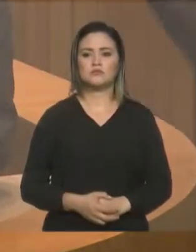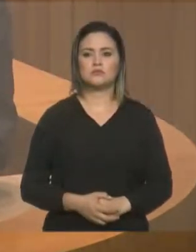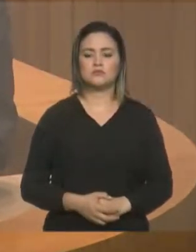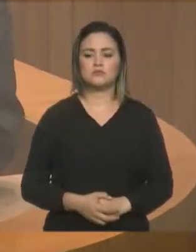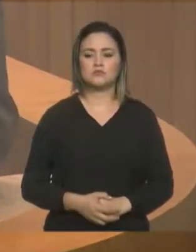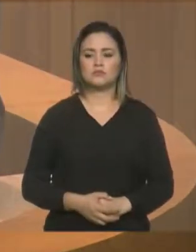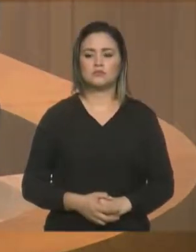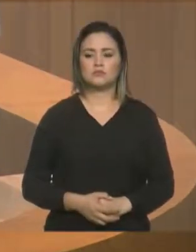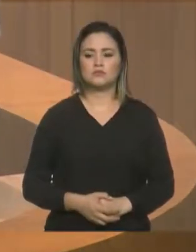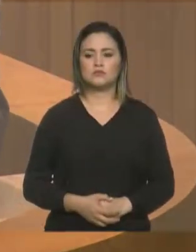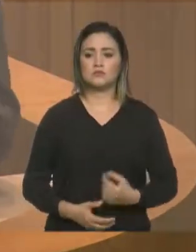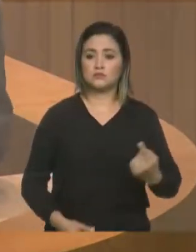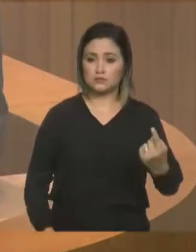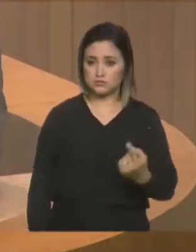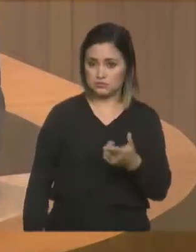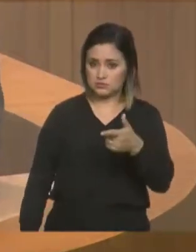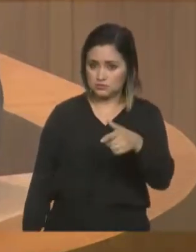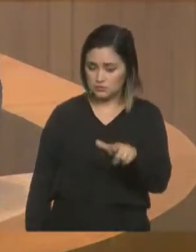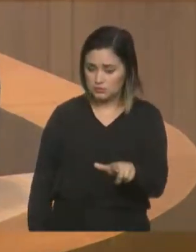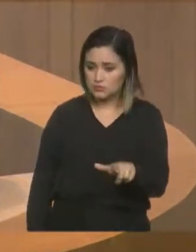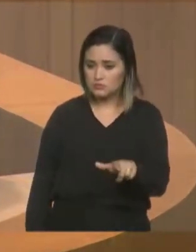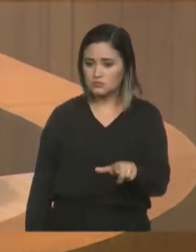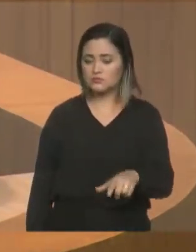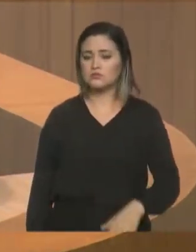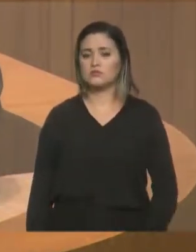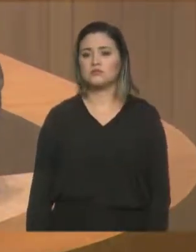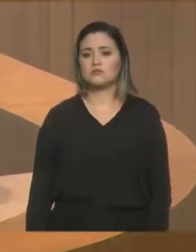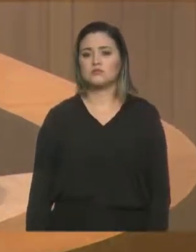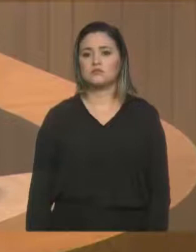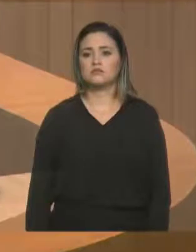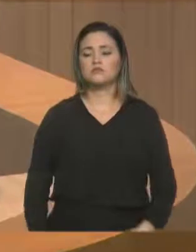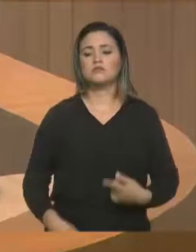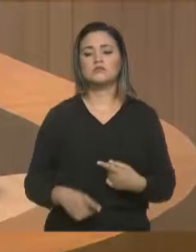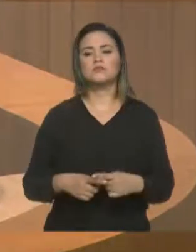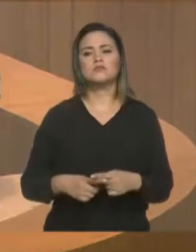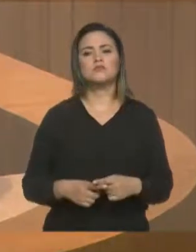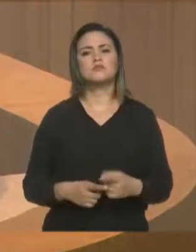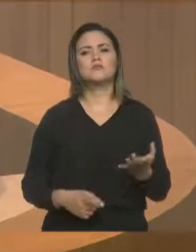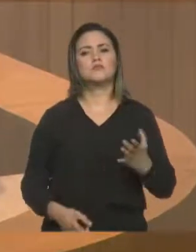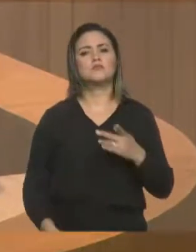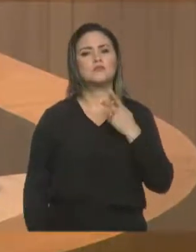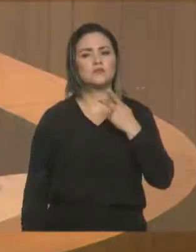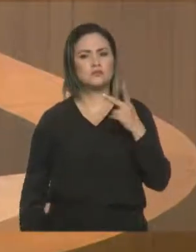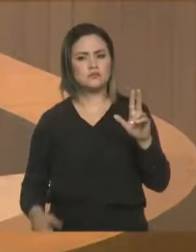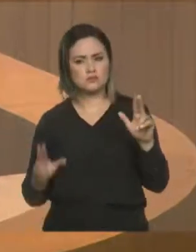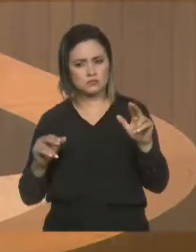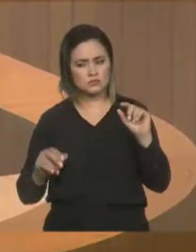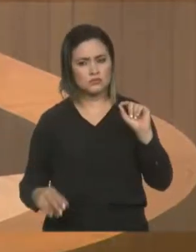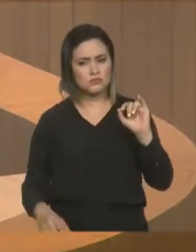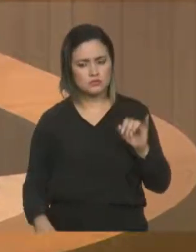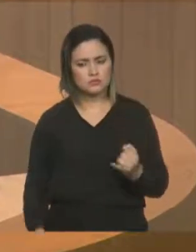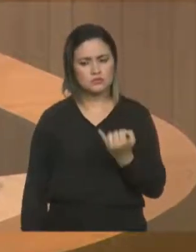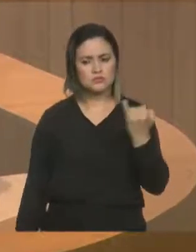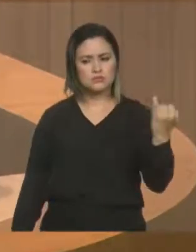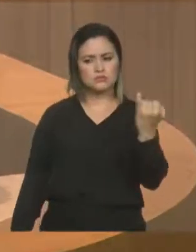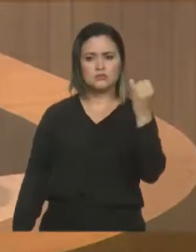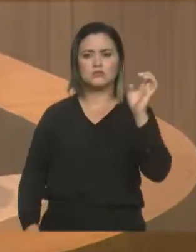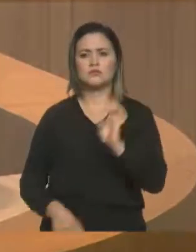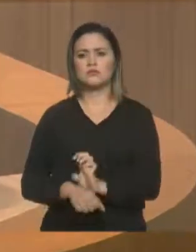Presidente, estou vindo a essa tribuna mais uma vez para tratar de um assunto que eu considero de grande importância para o nosso